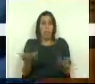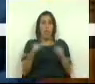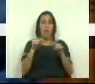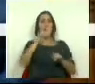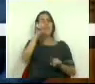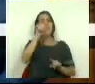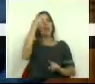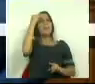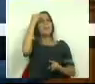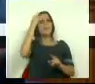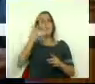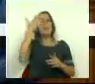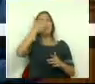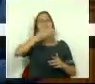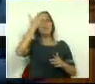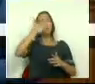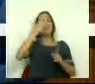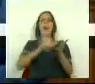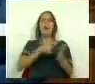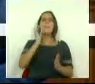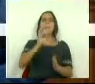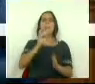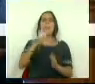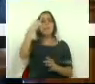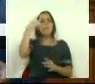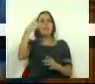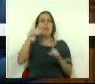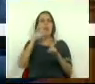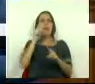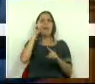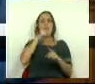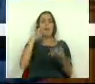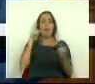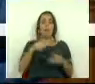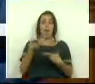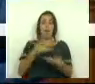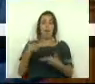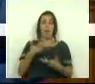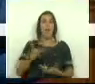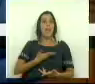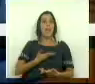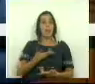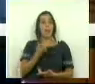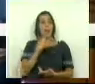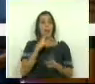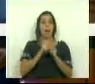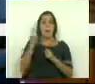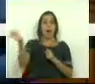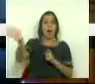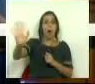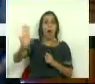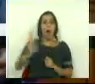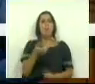é saber quanto tempo ainda é necessário para aqueles que dizem que renegociar a dívida significa não pagar,